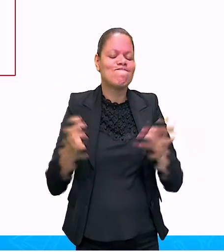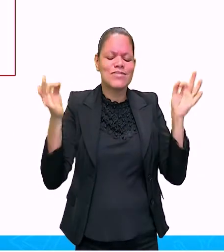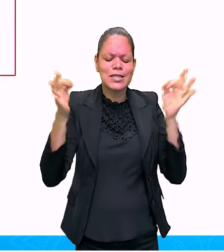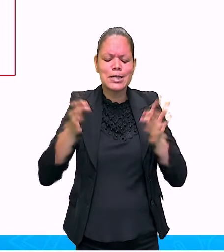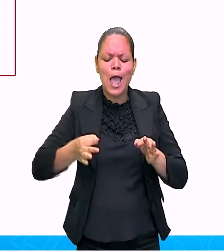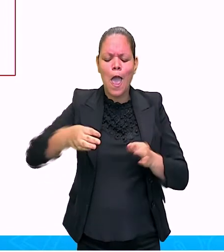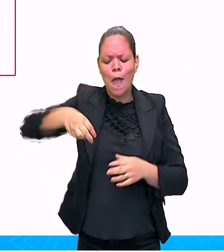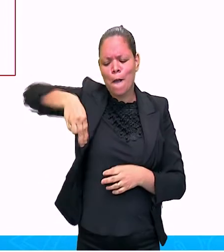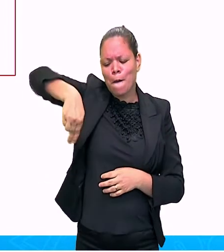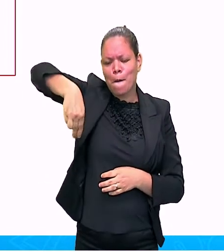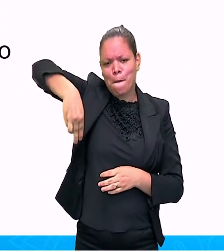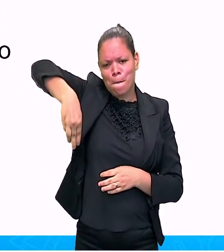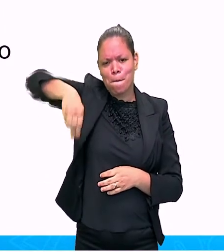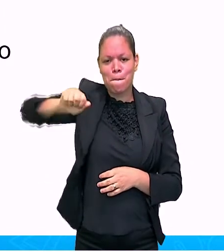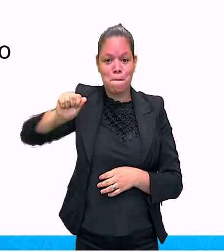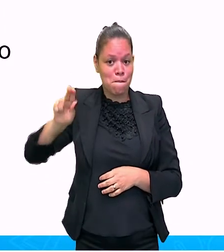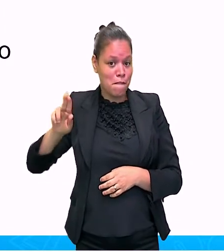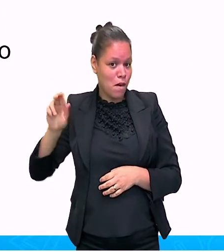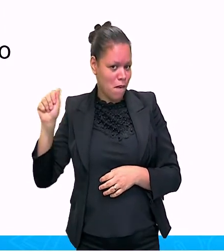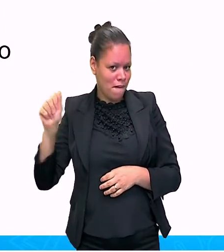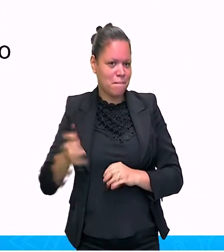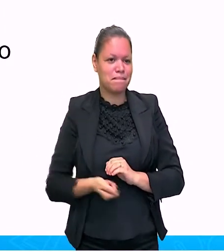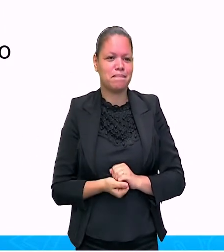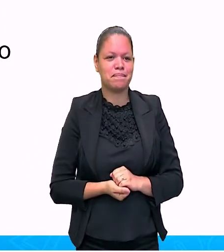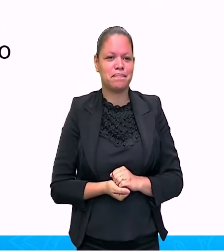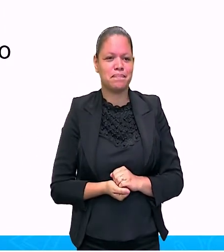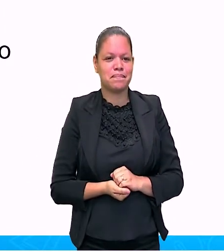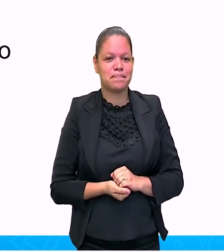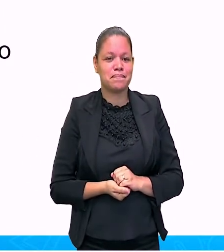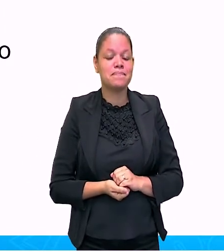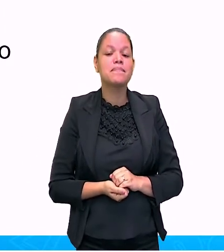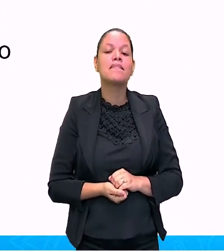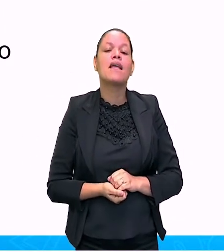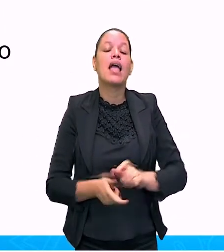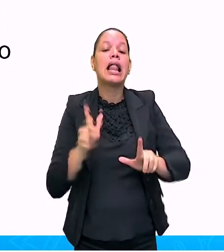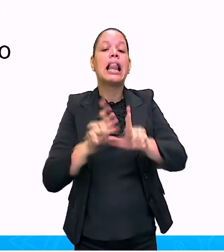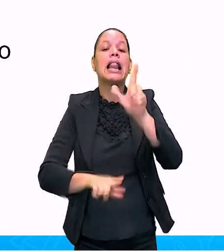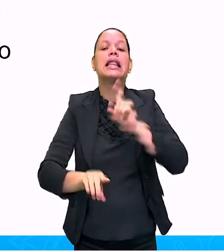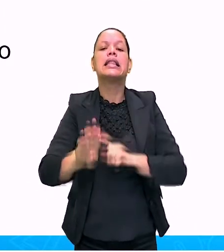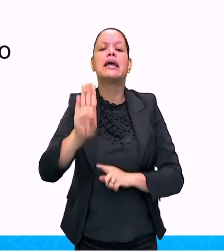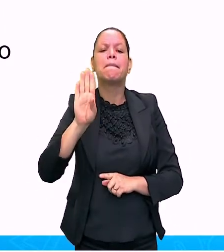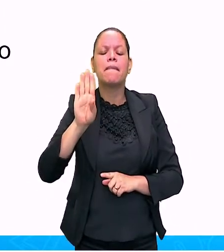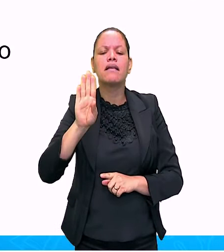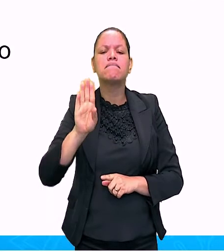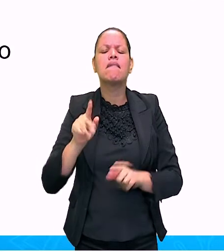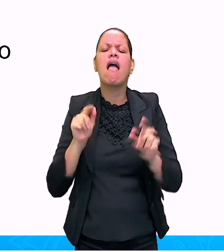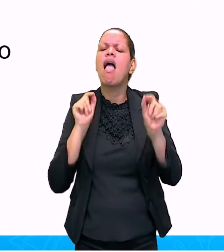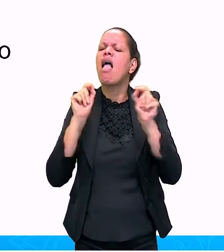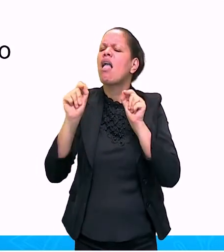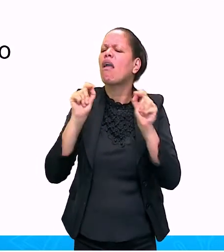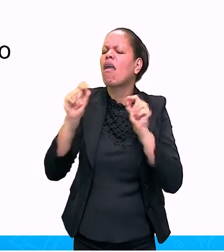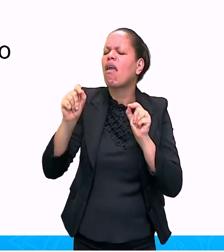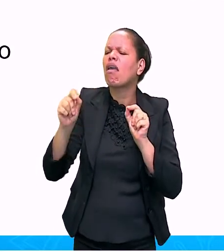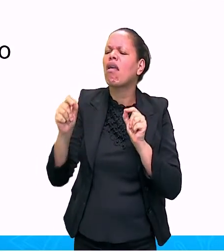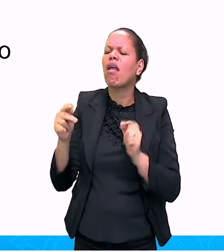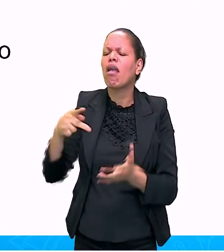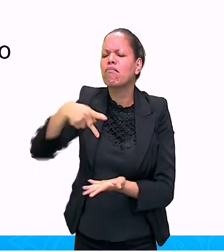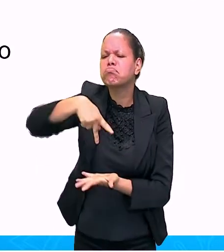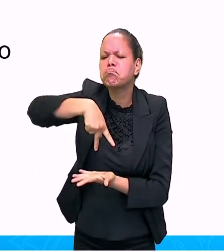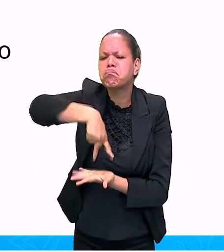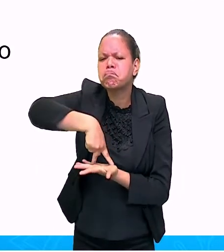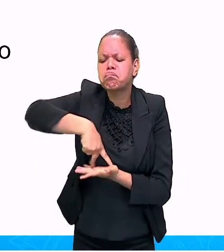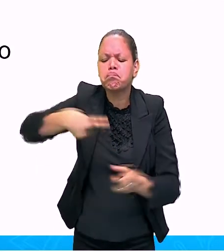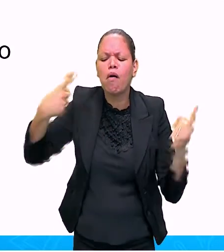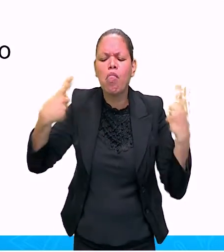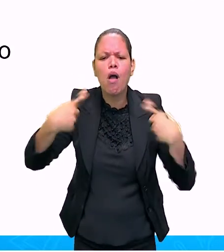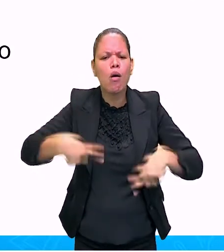Excelente. Vamos para a próxima? Letra B. Quem é o antagonista? O antagonista nada mais é que